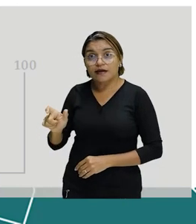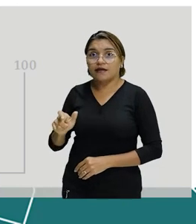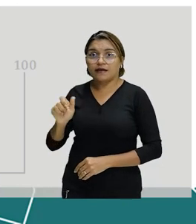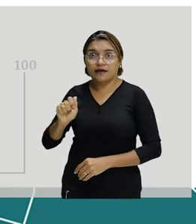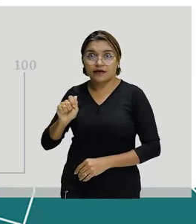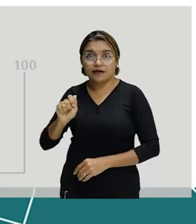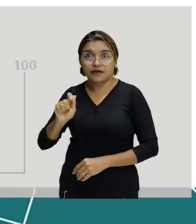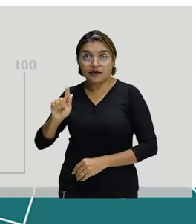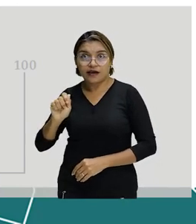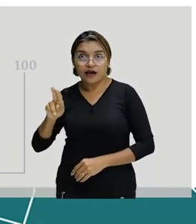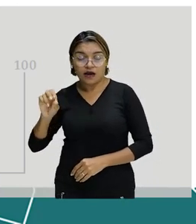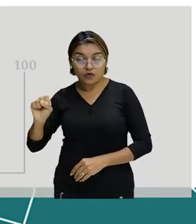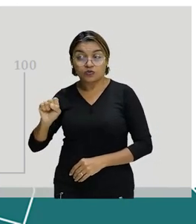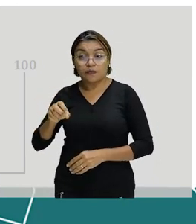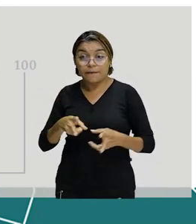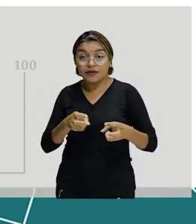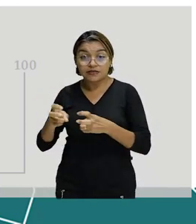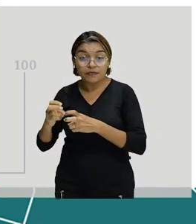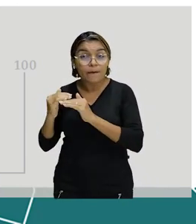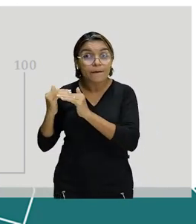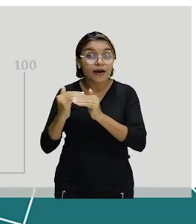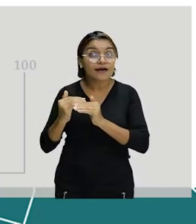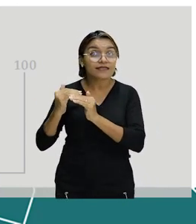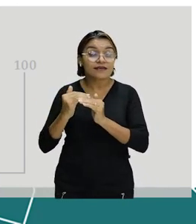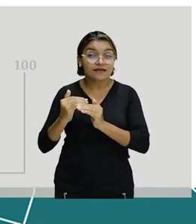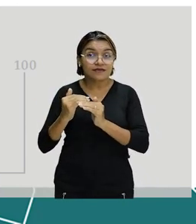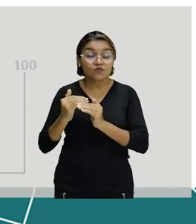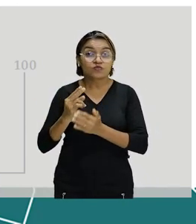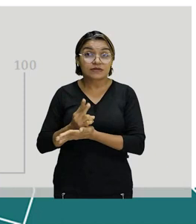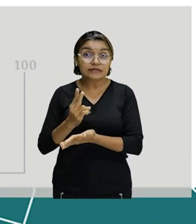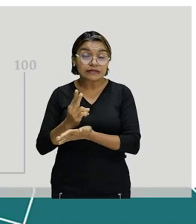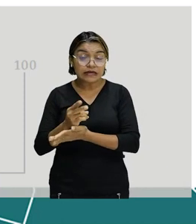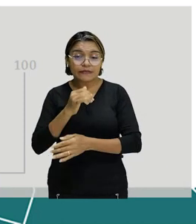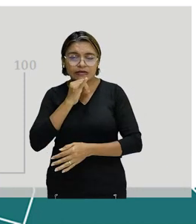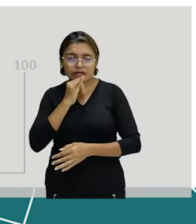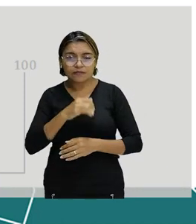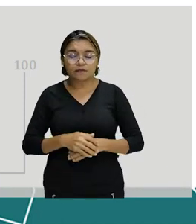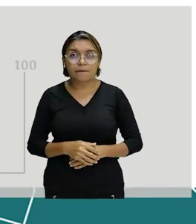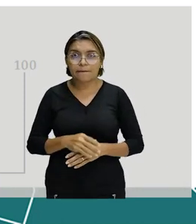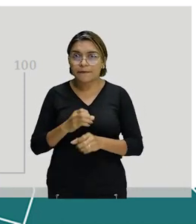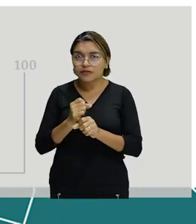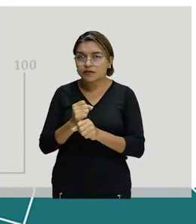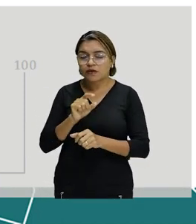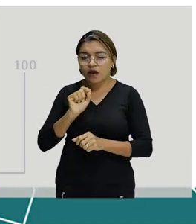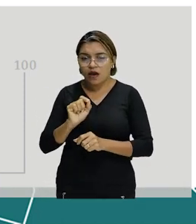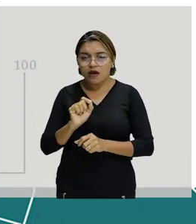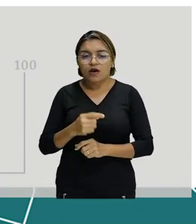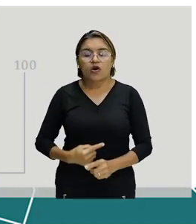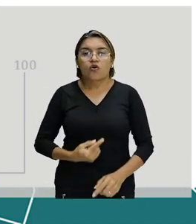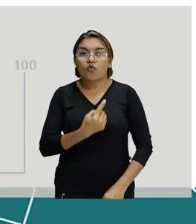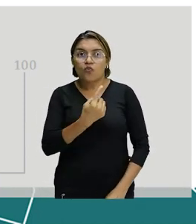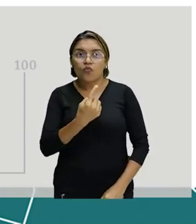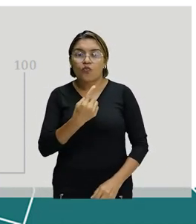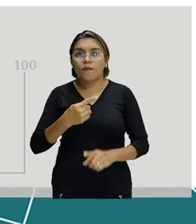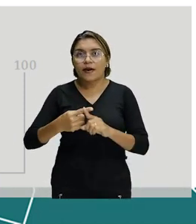percebeu esse padrão essa regularidade Note que ele fez a conta né um mais 100 que deu